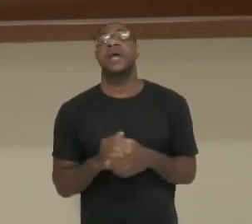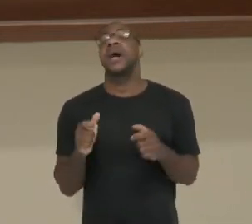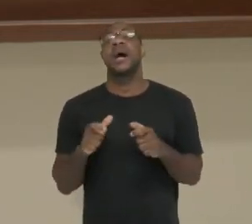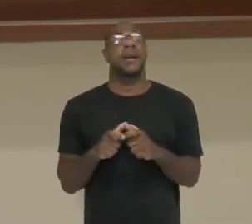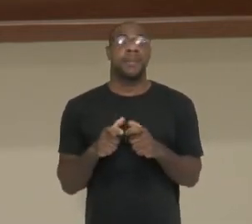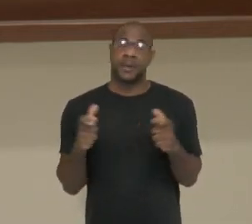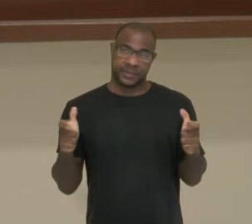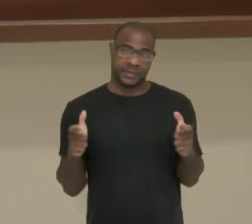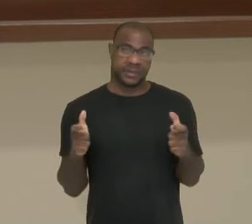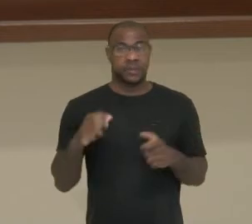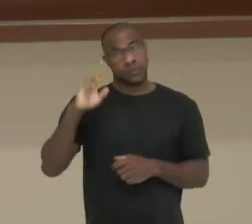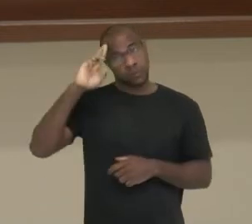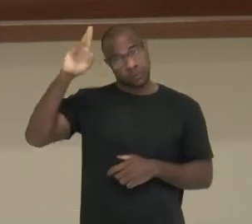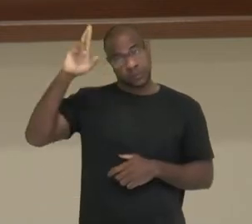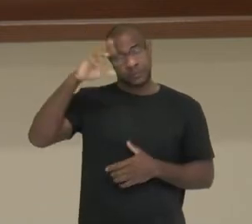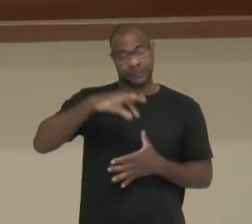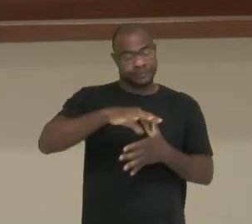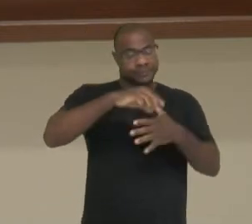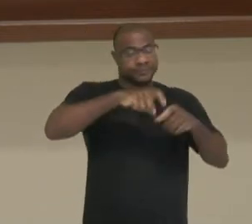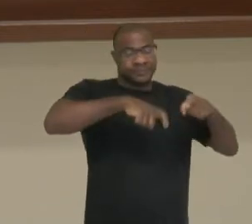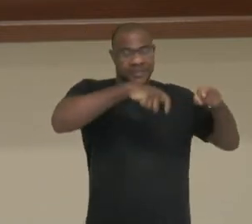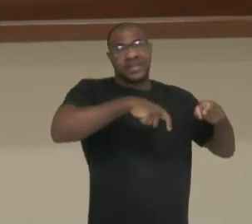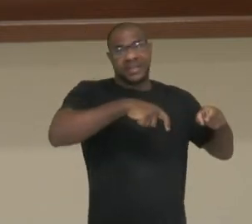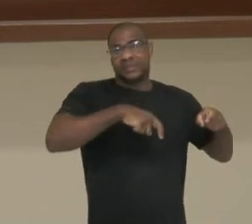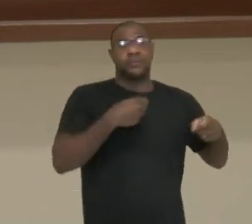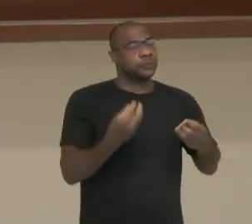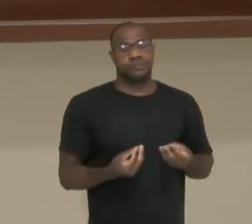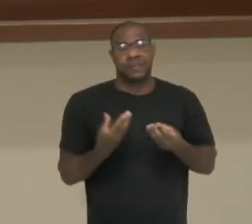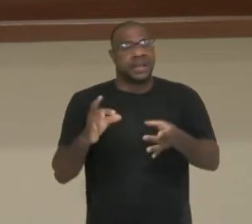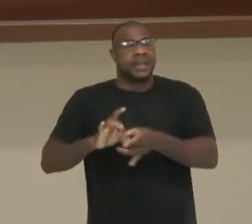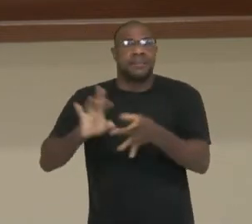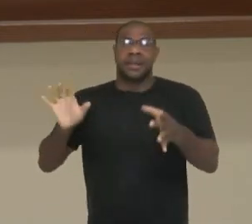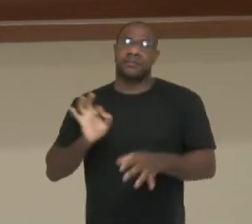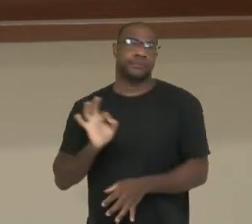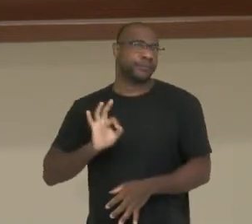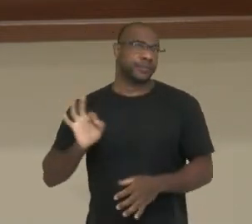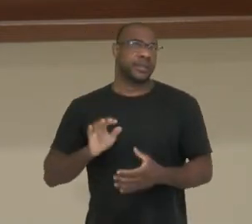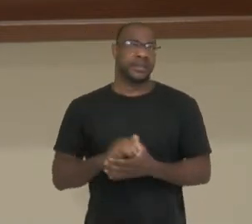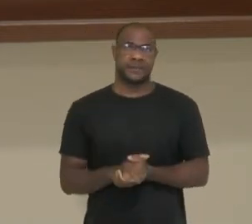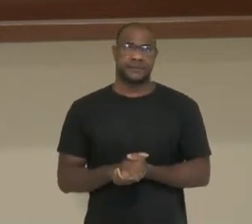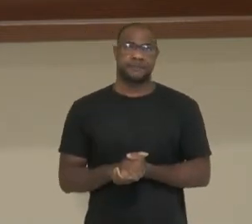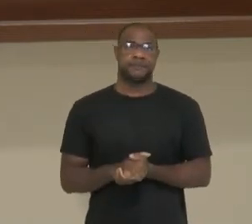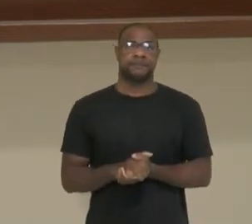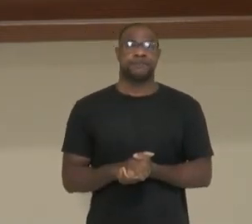dos senhores acabava não dando a liberdade para essa criança.